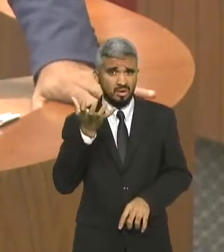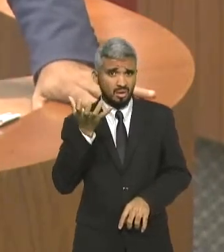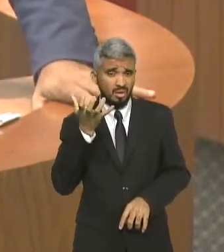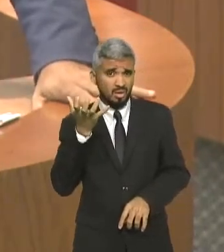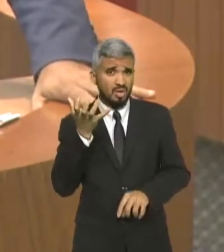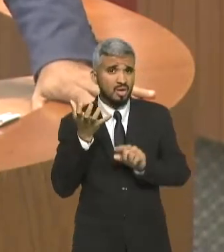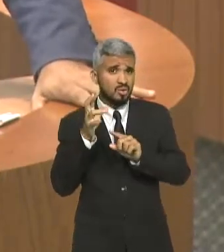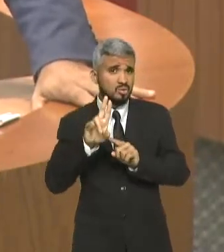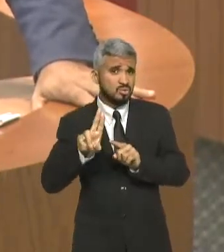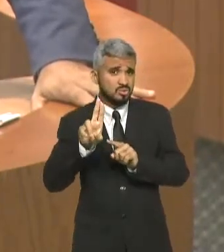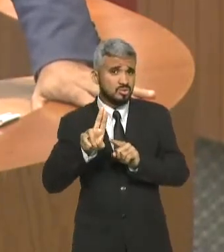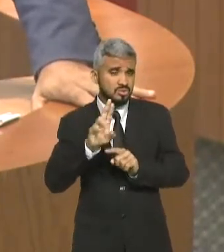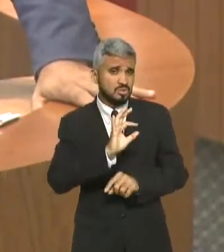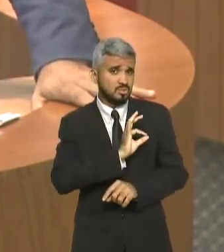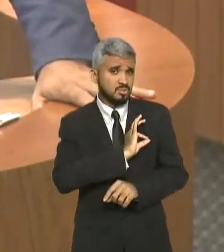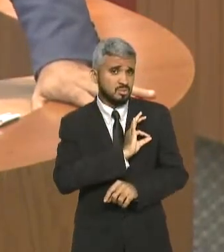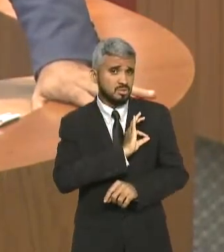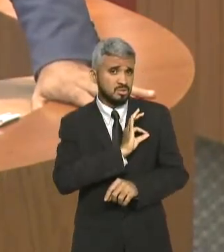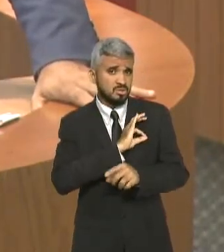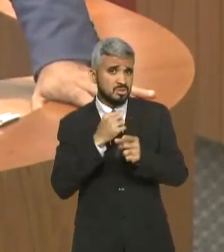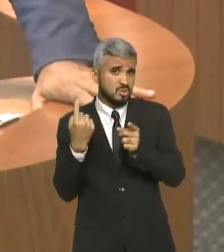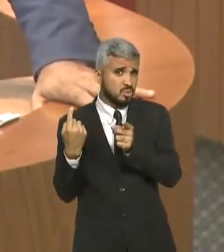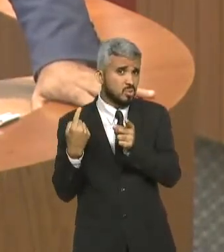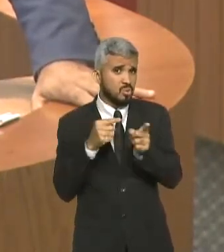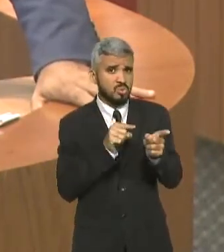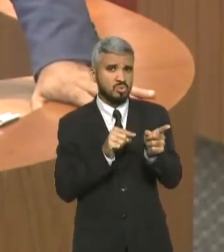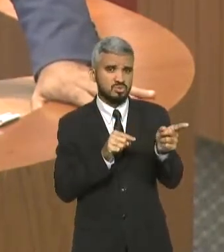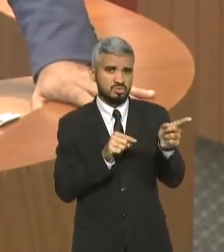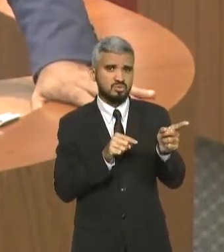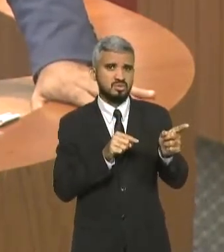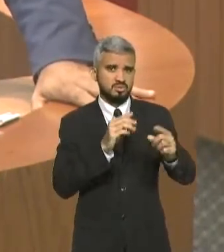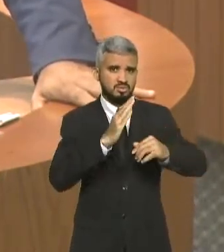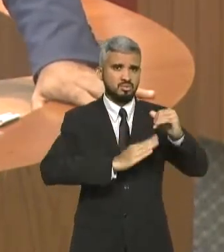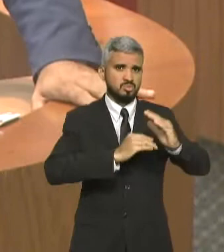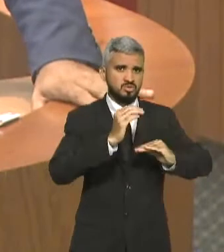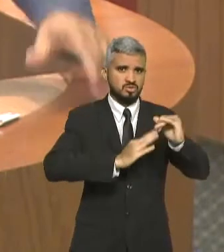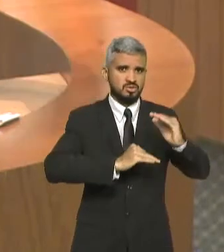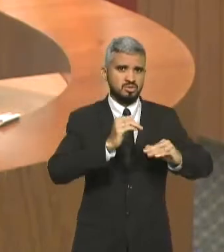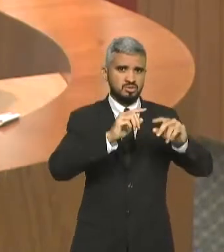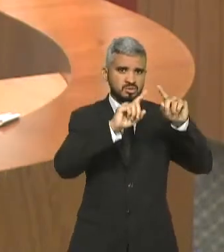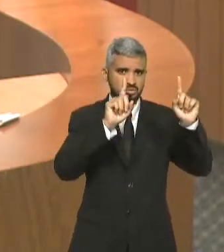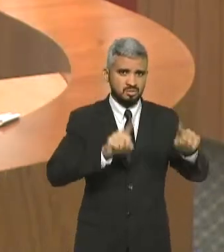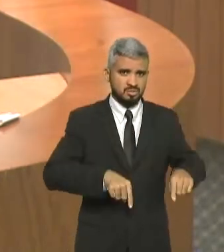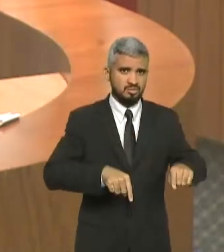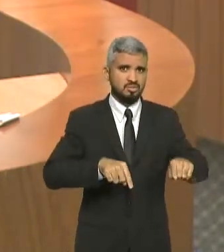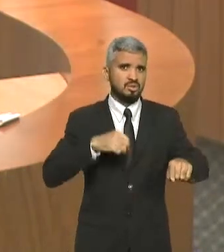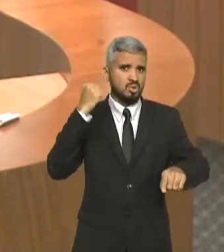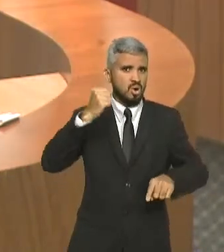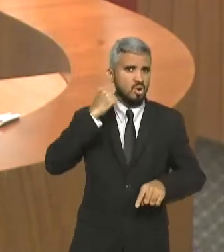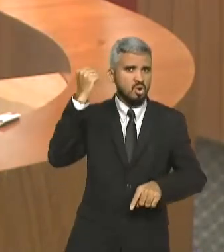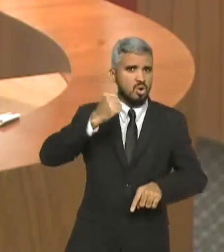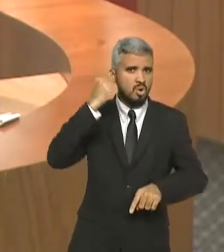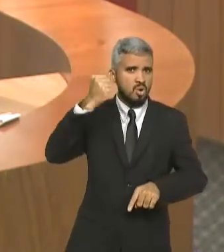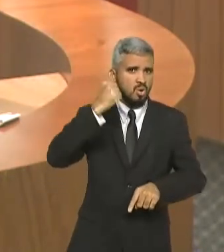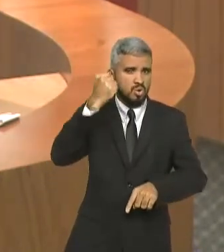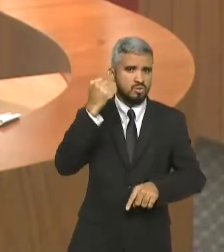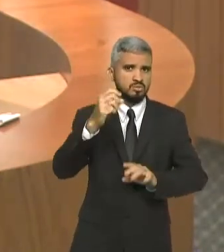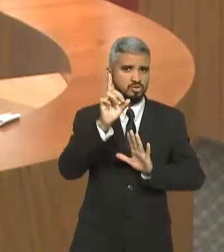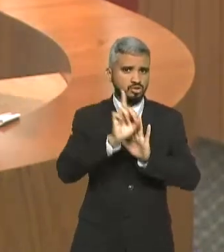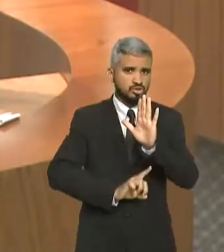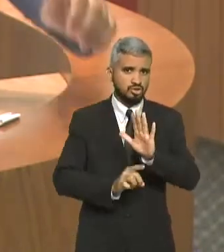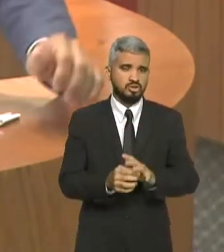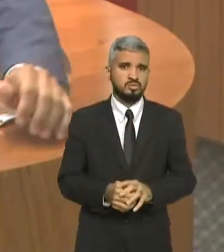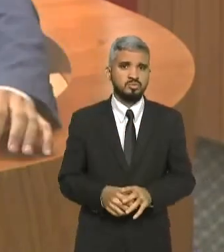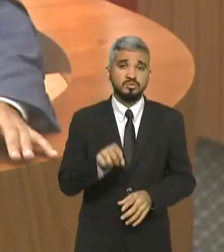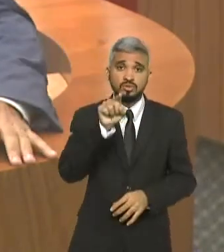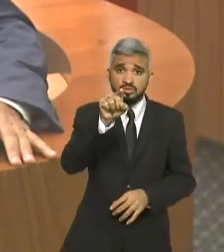força policial contra trabalhador, que está lutando, reivindicando pelos seus direitos. E a população precisa compreender, você que está